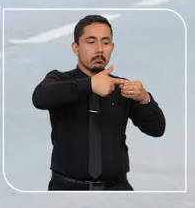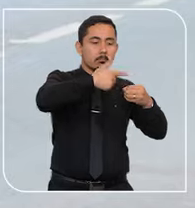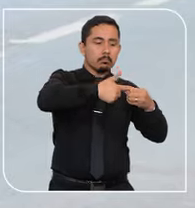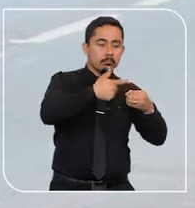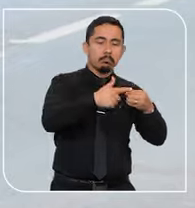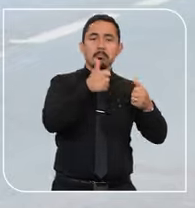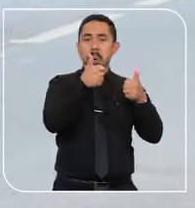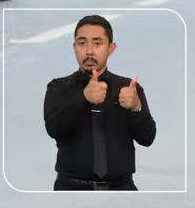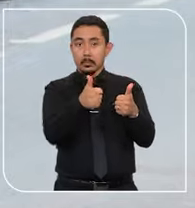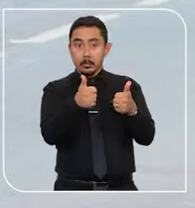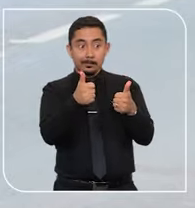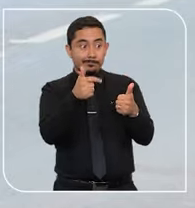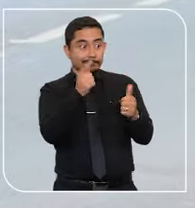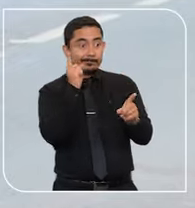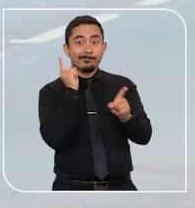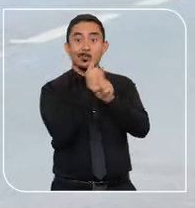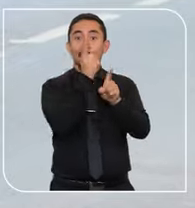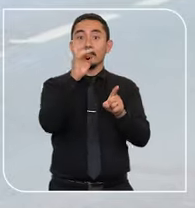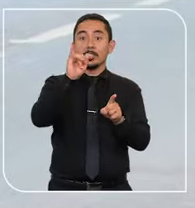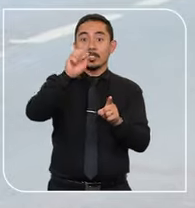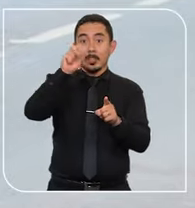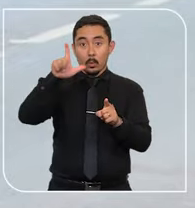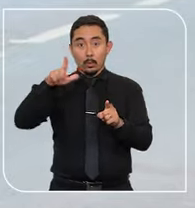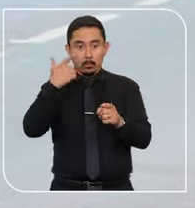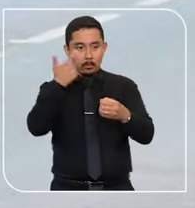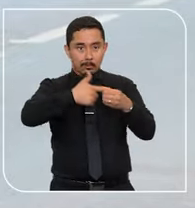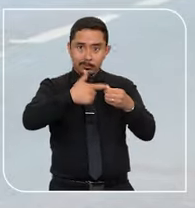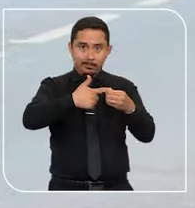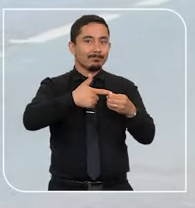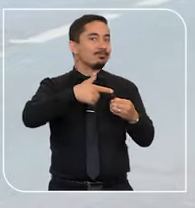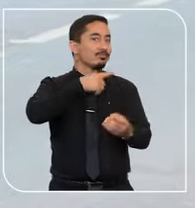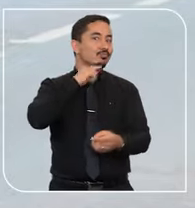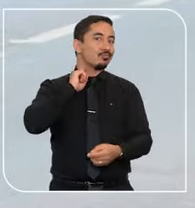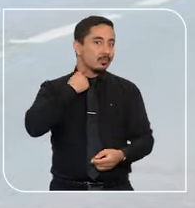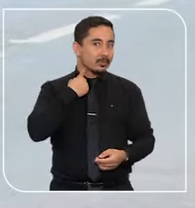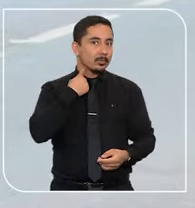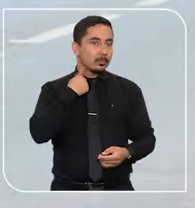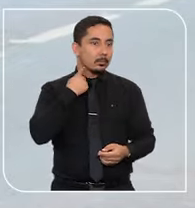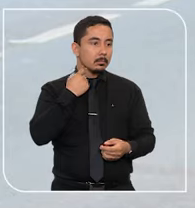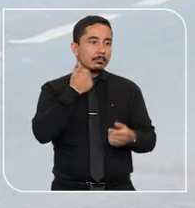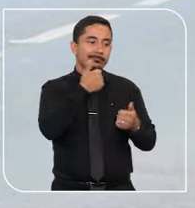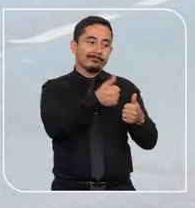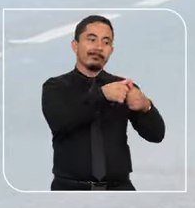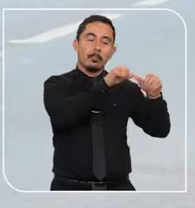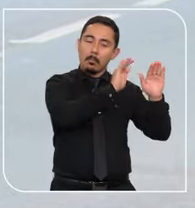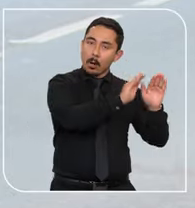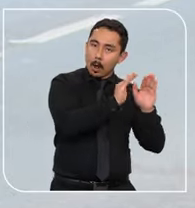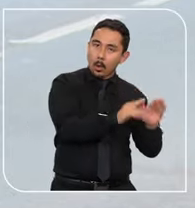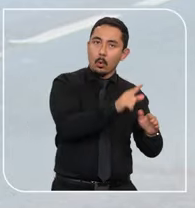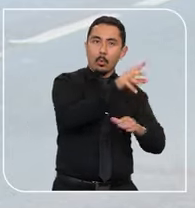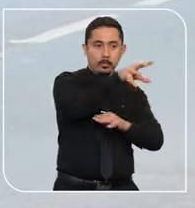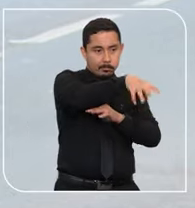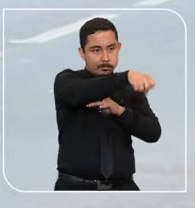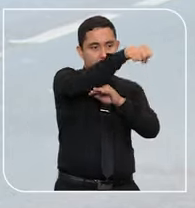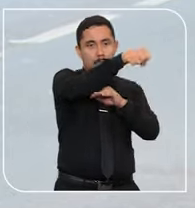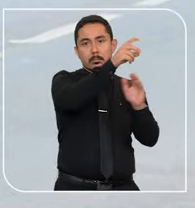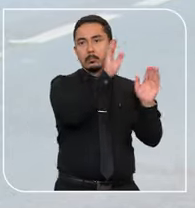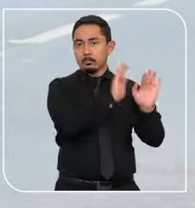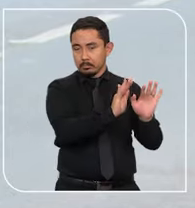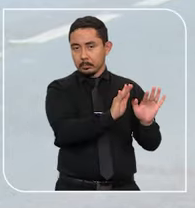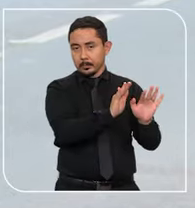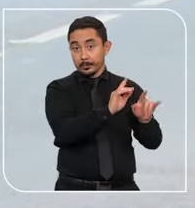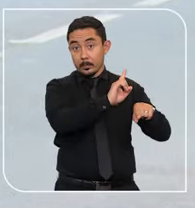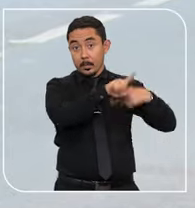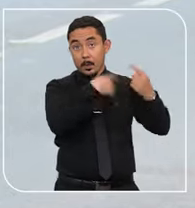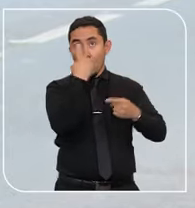uma parada para abastecimento foi constatada a contaminação no diesel após dois dias parado guinda voltou a funcionar contudo 1